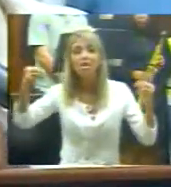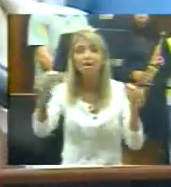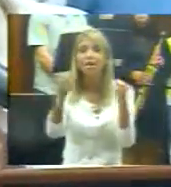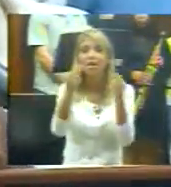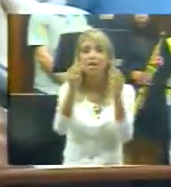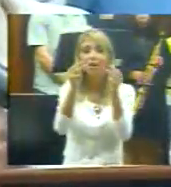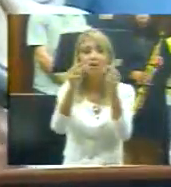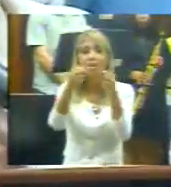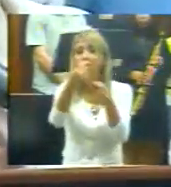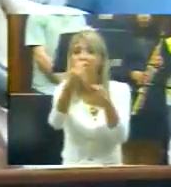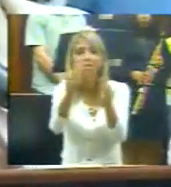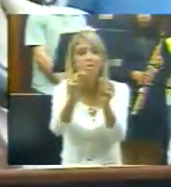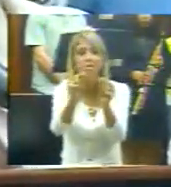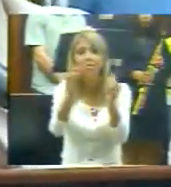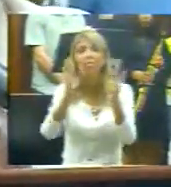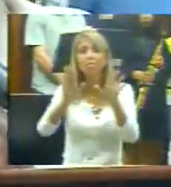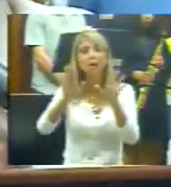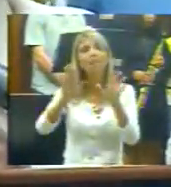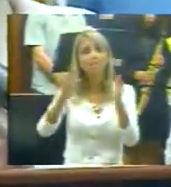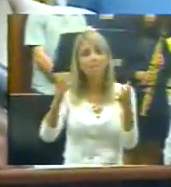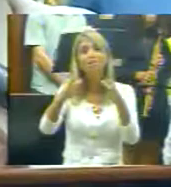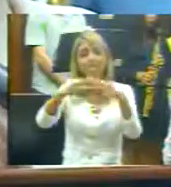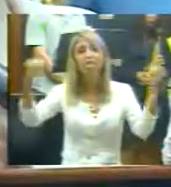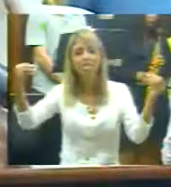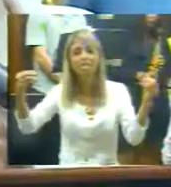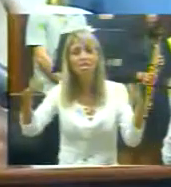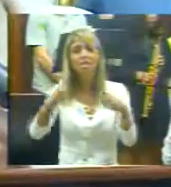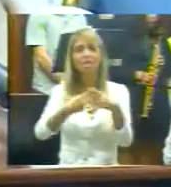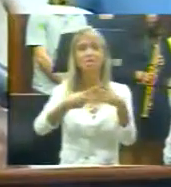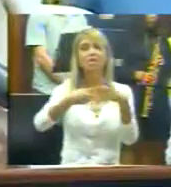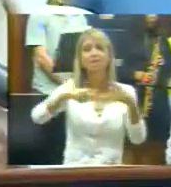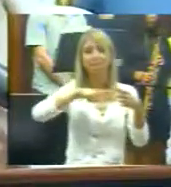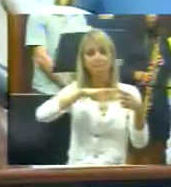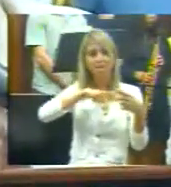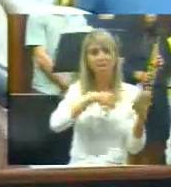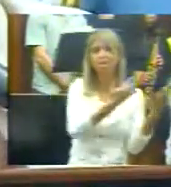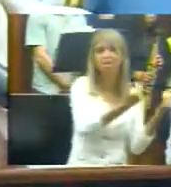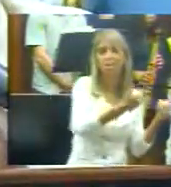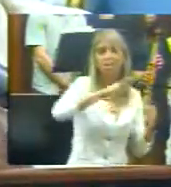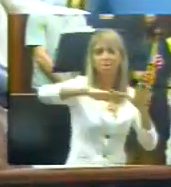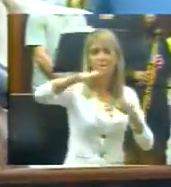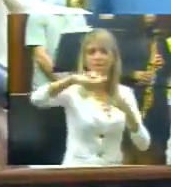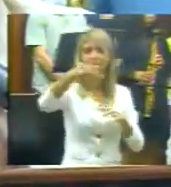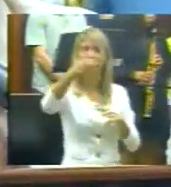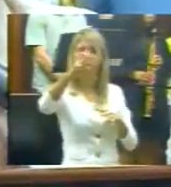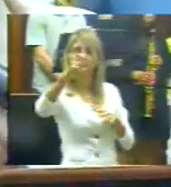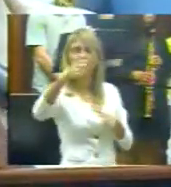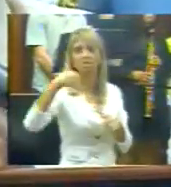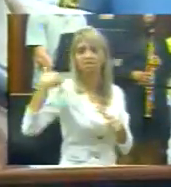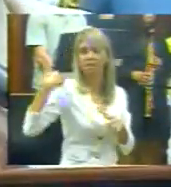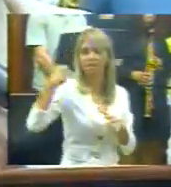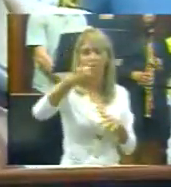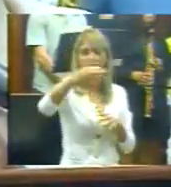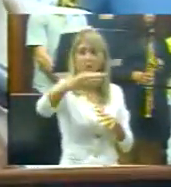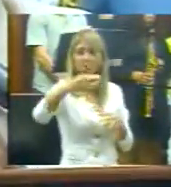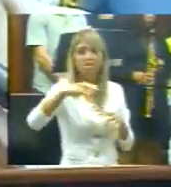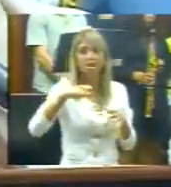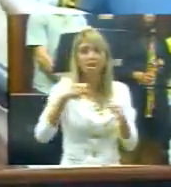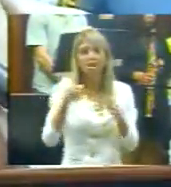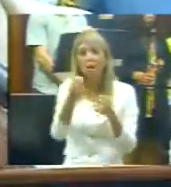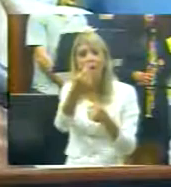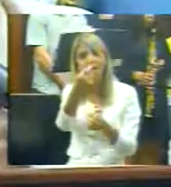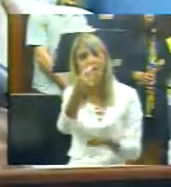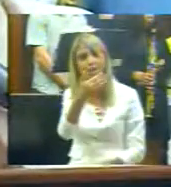que estão já com seus 13, 14, 15 anos, prestes a morrerem. Meninas que